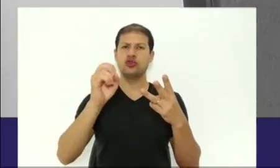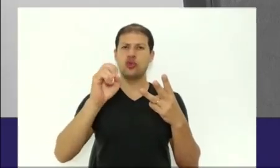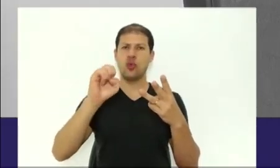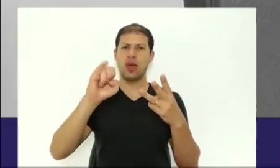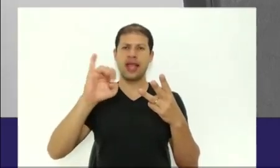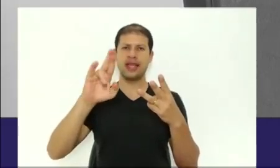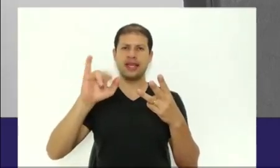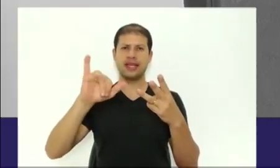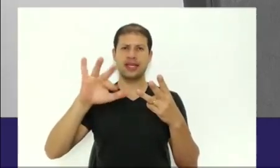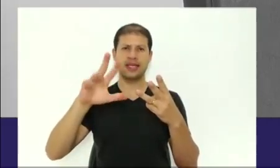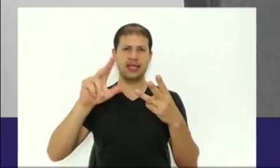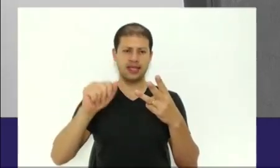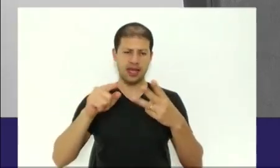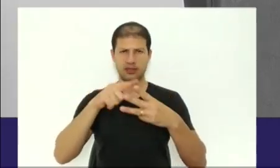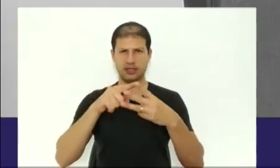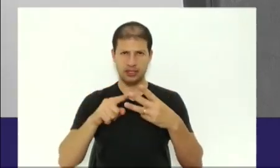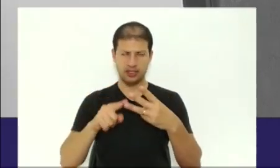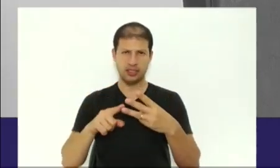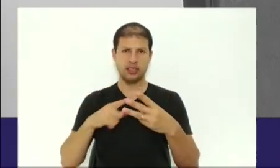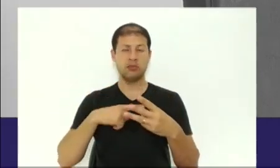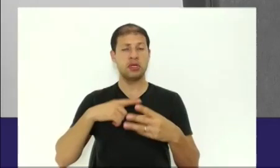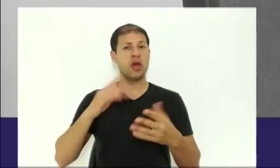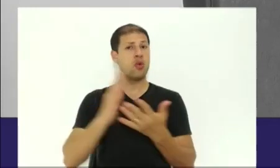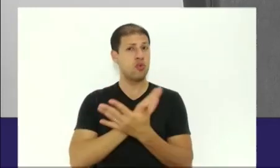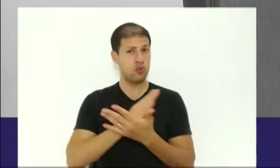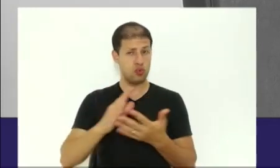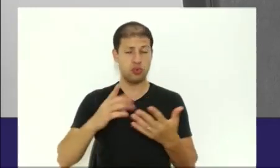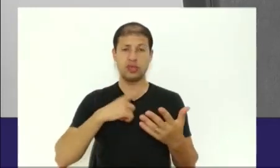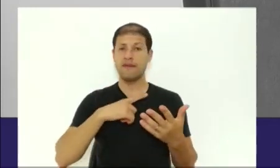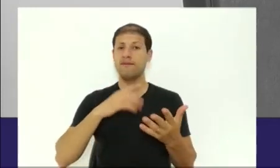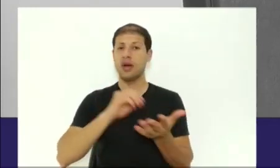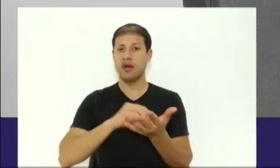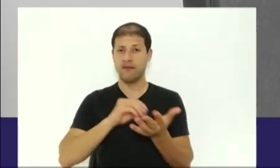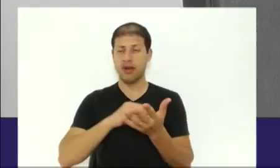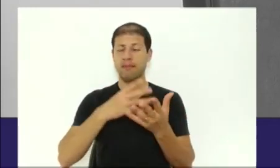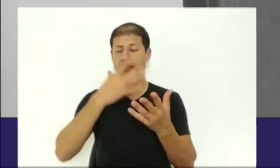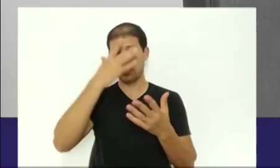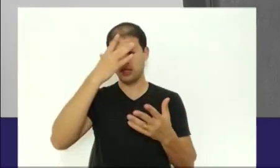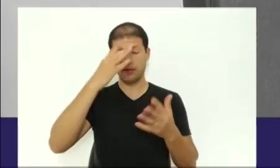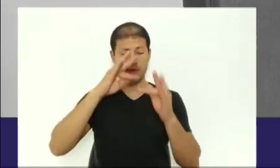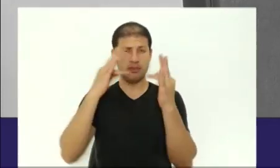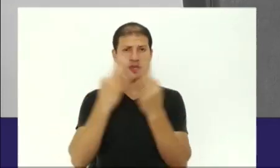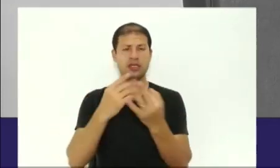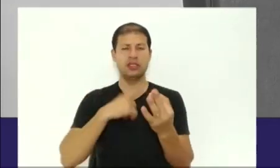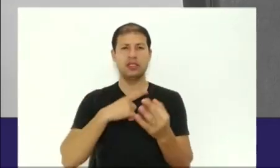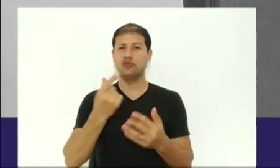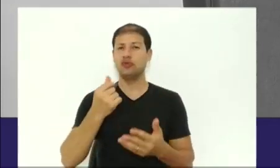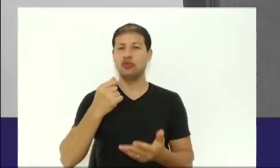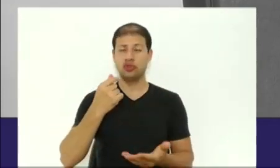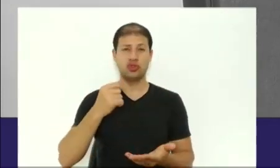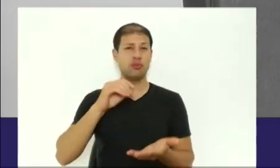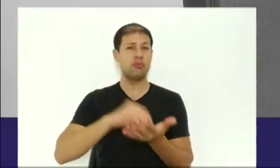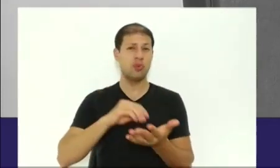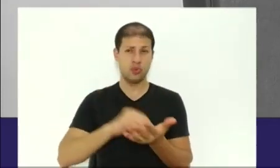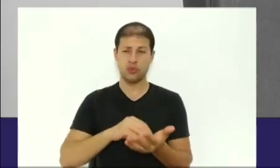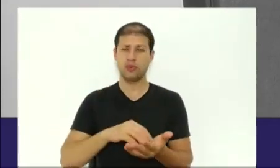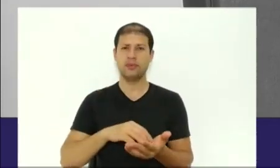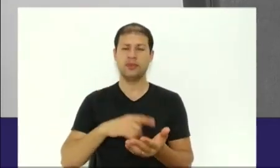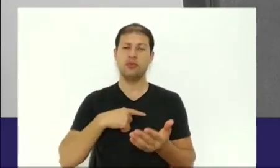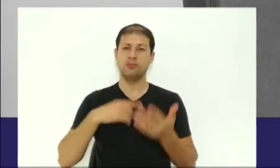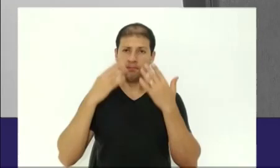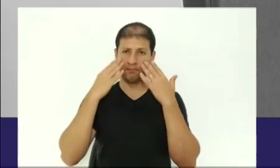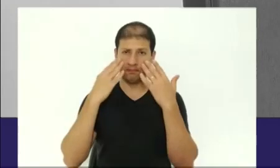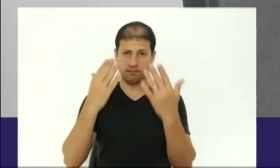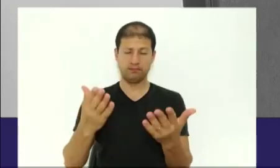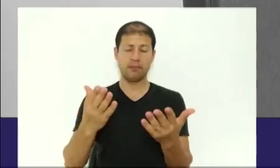própria com parcelas que consigam pagar e assim garantir o direito à propriedade. Diante do exposto,